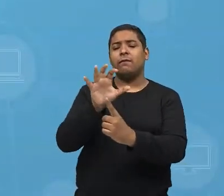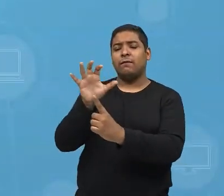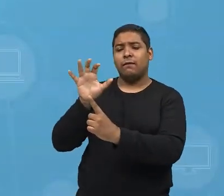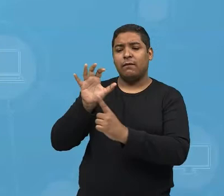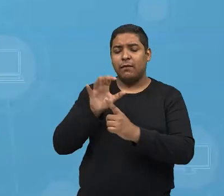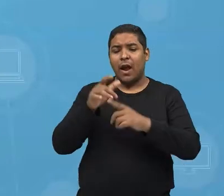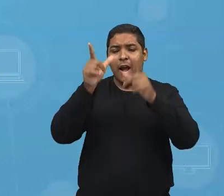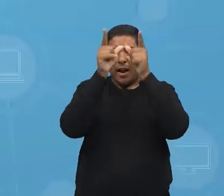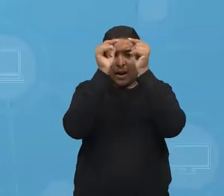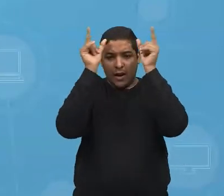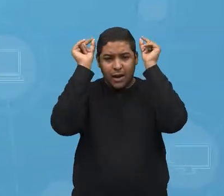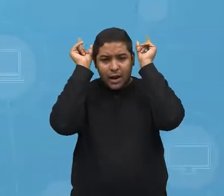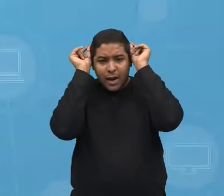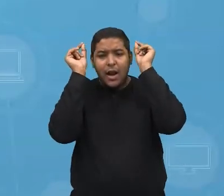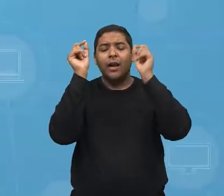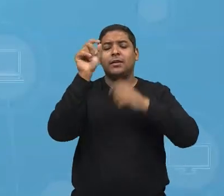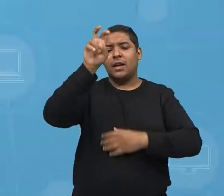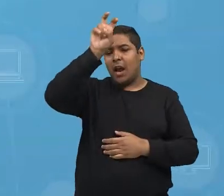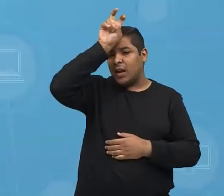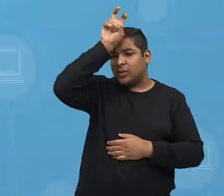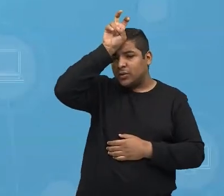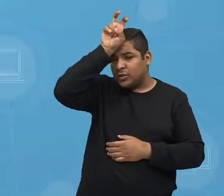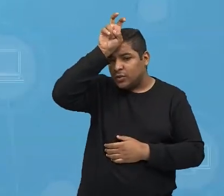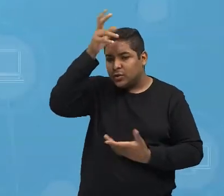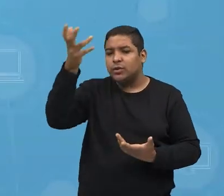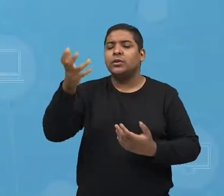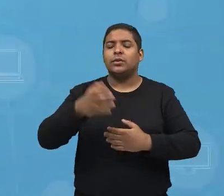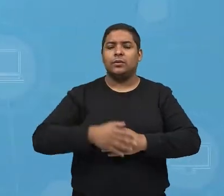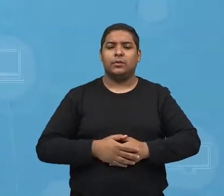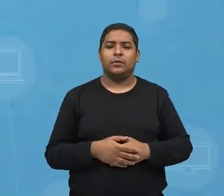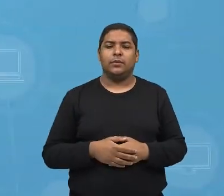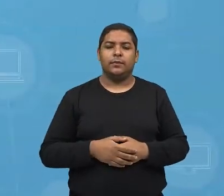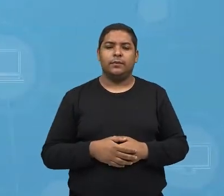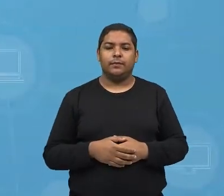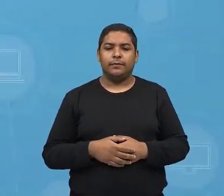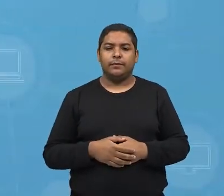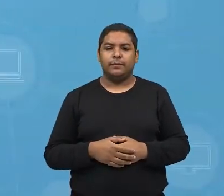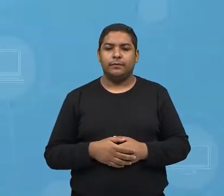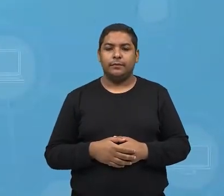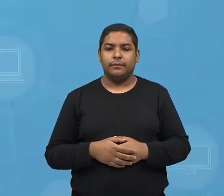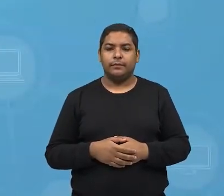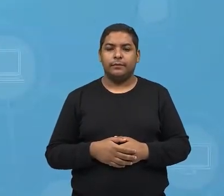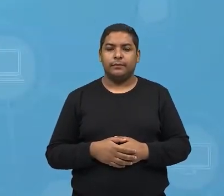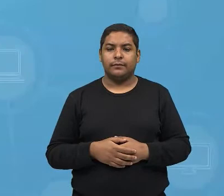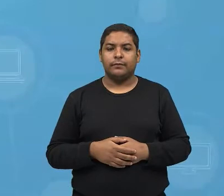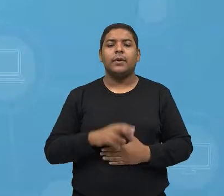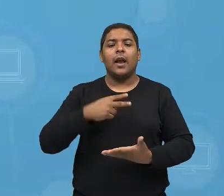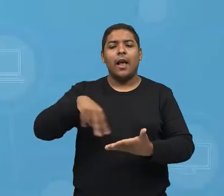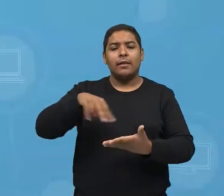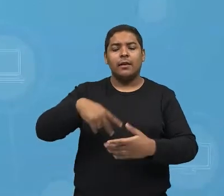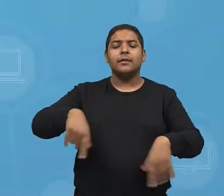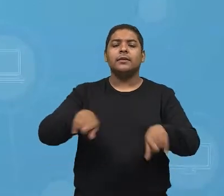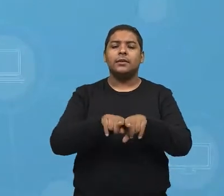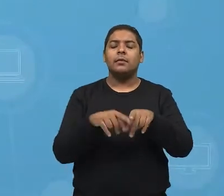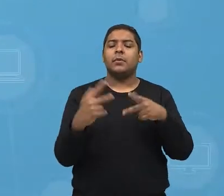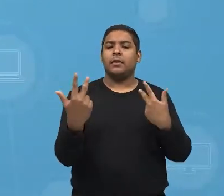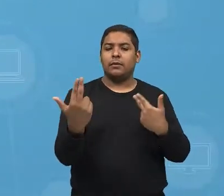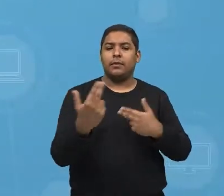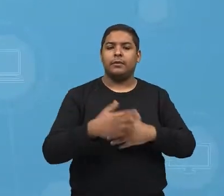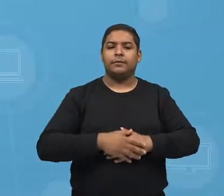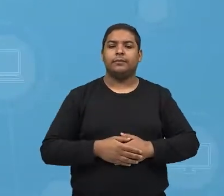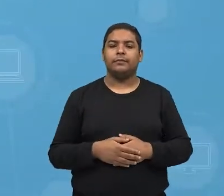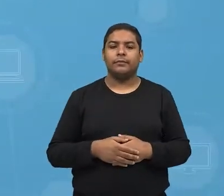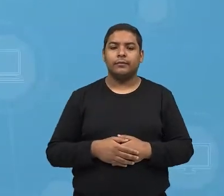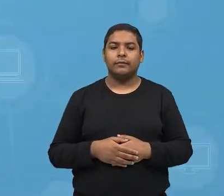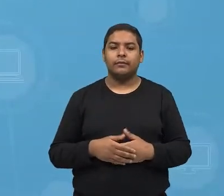pela Grécia, pelo Egito, e assim foram tendo essas influências, e na dança não poderia ser diferente. Aí vamos